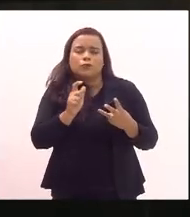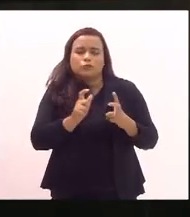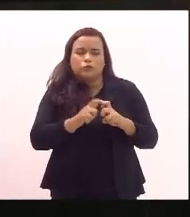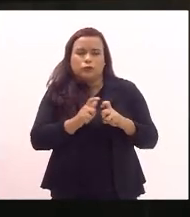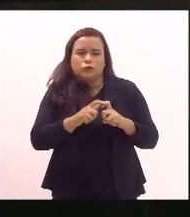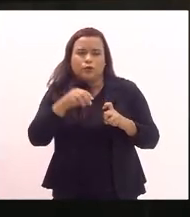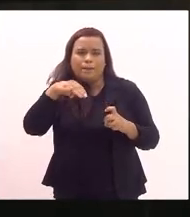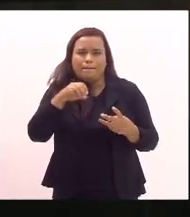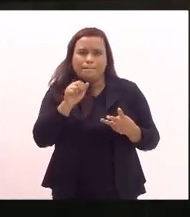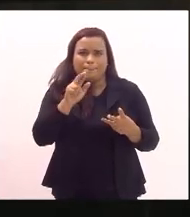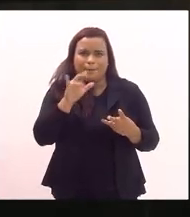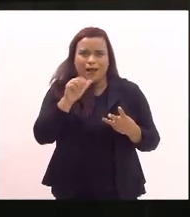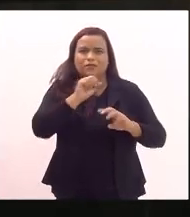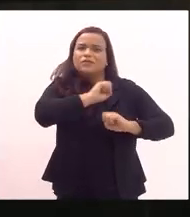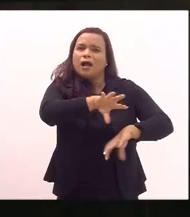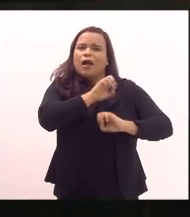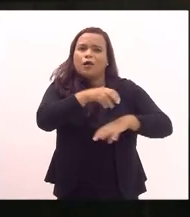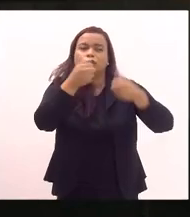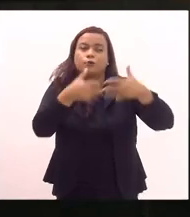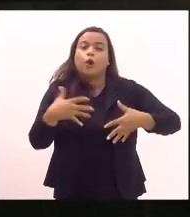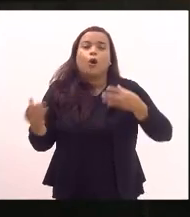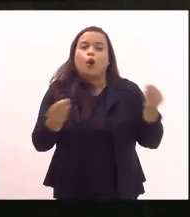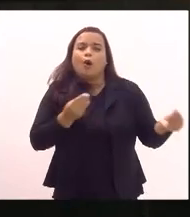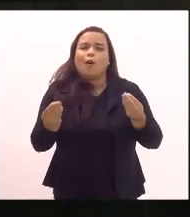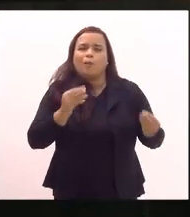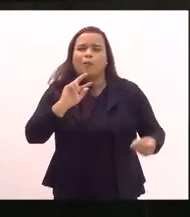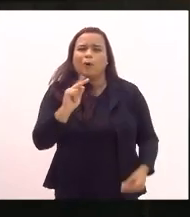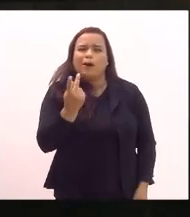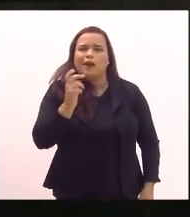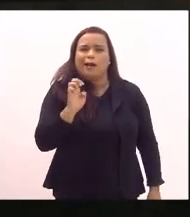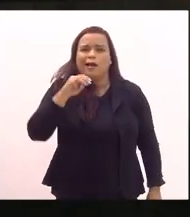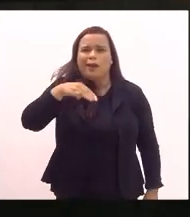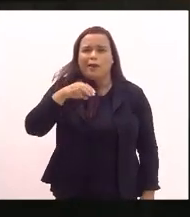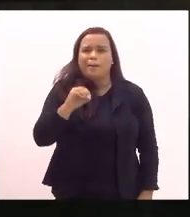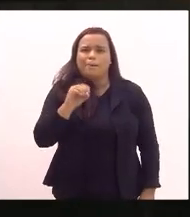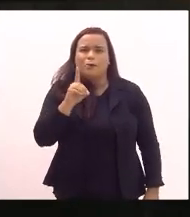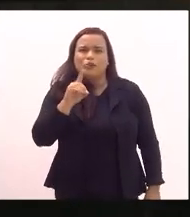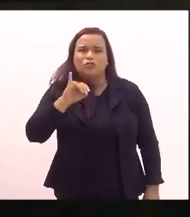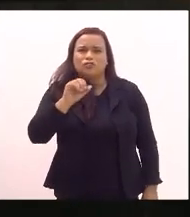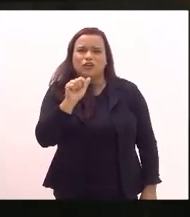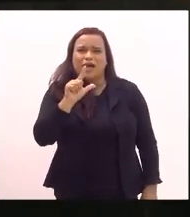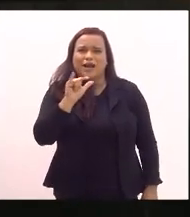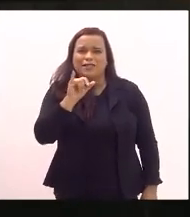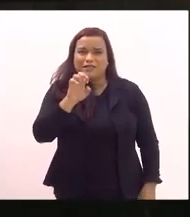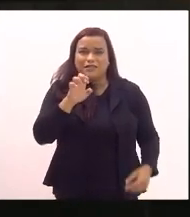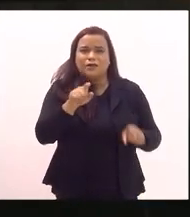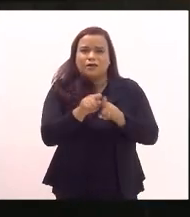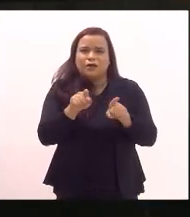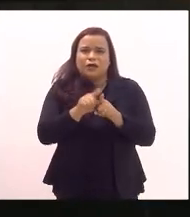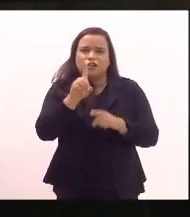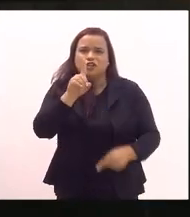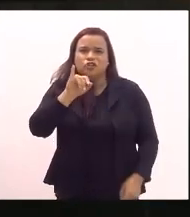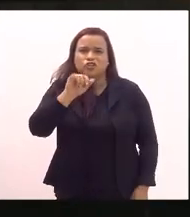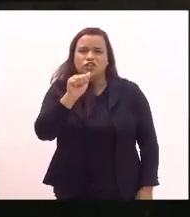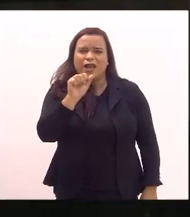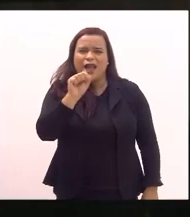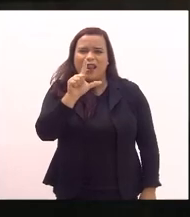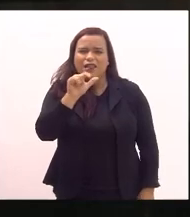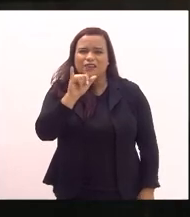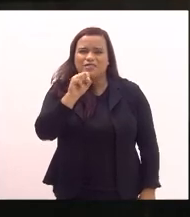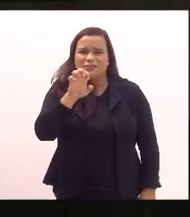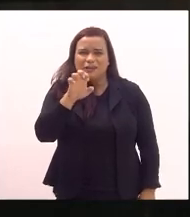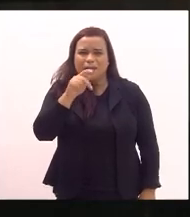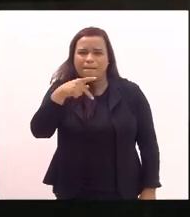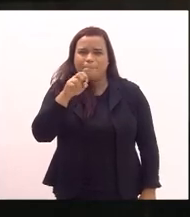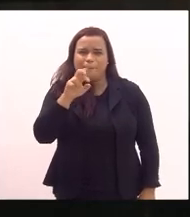era uma aula de como funciona a hemodiálise EA diálise peritoneal e hoje o